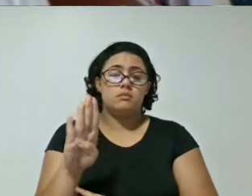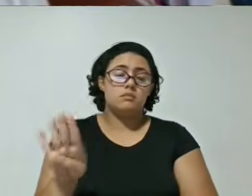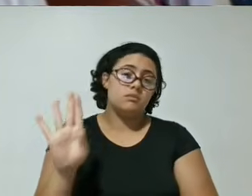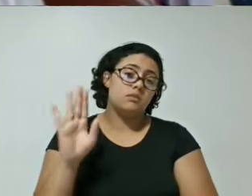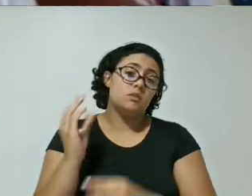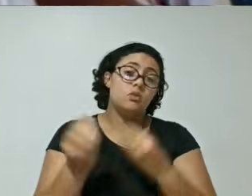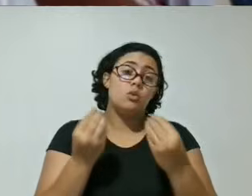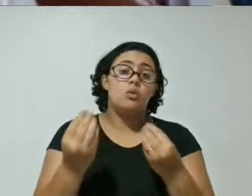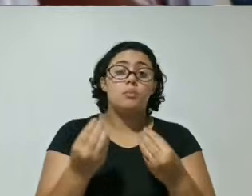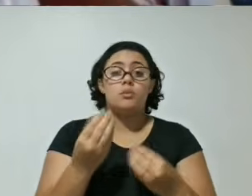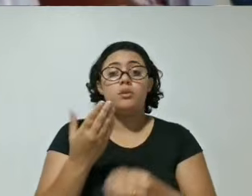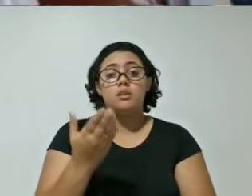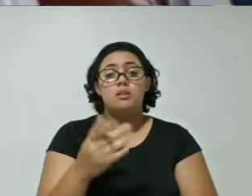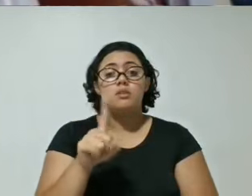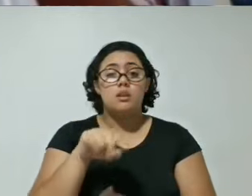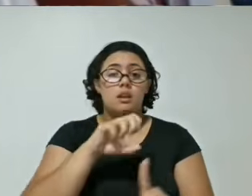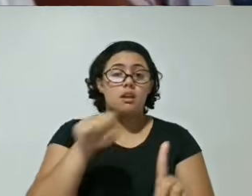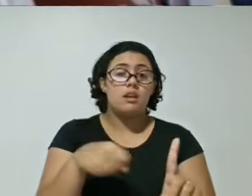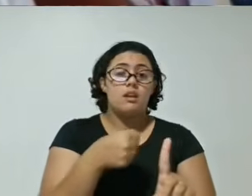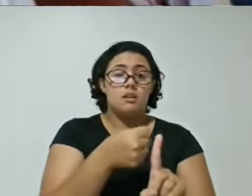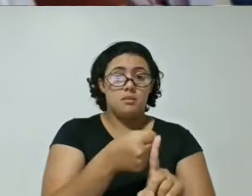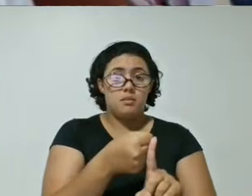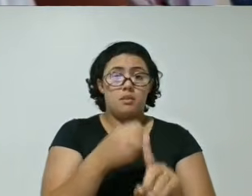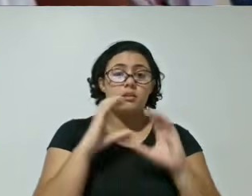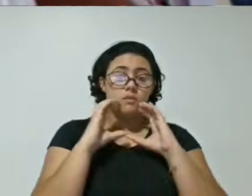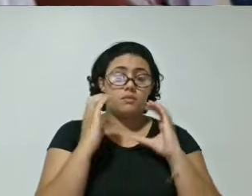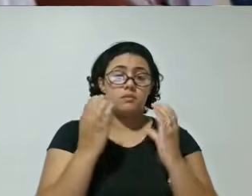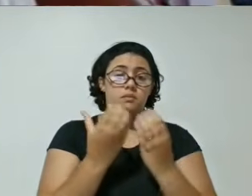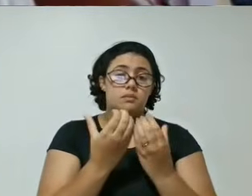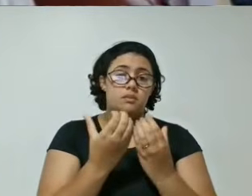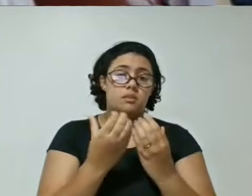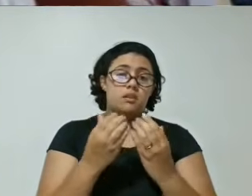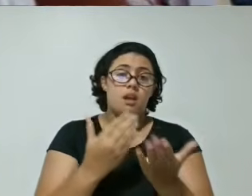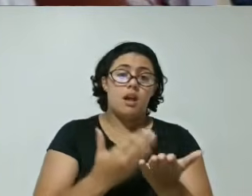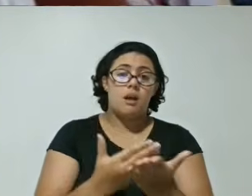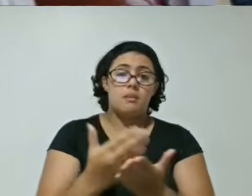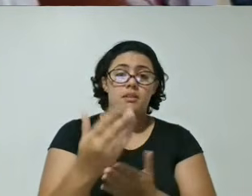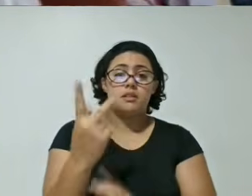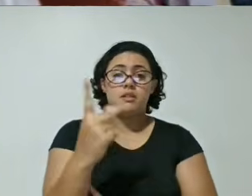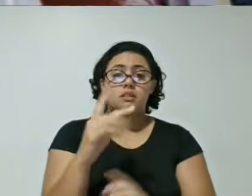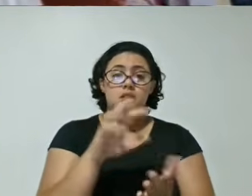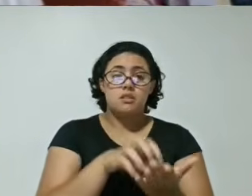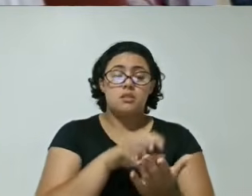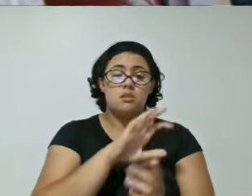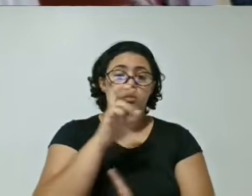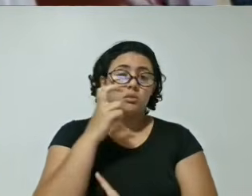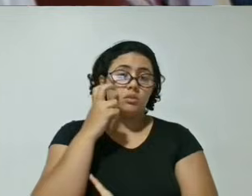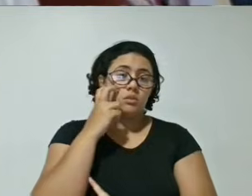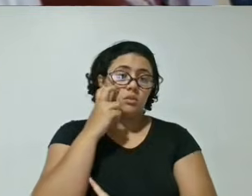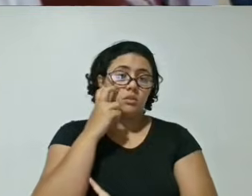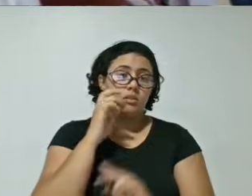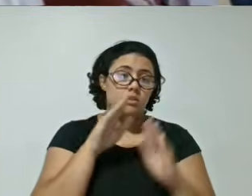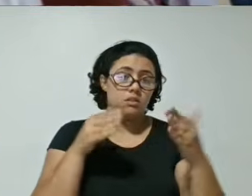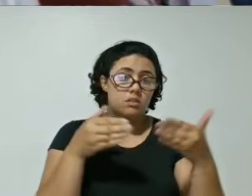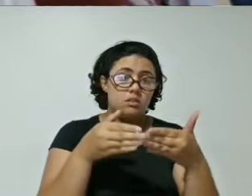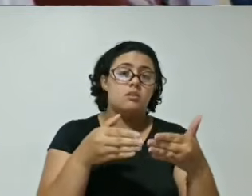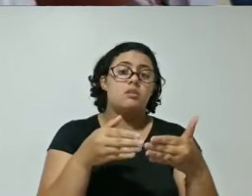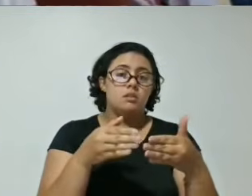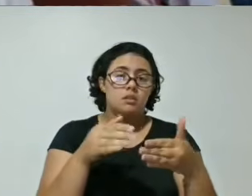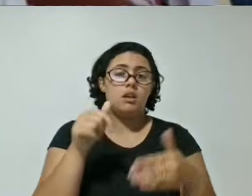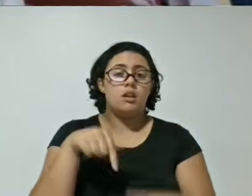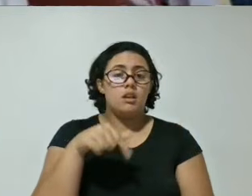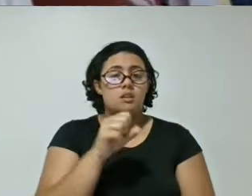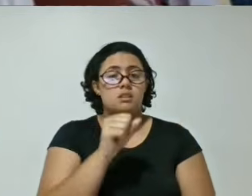você vê esse impacto dessa comunidade a partir desse centro cultural, especificidade que o São